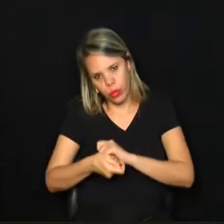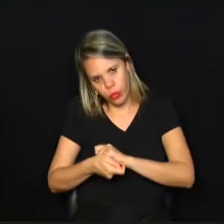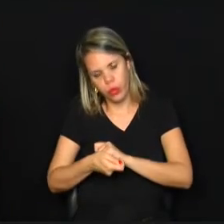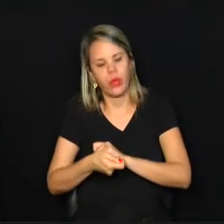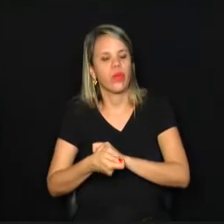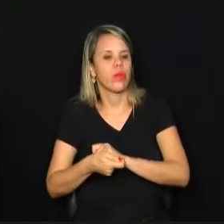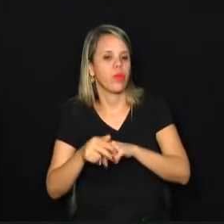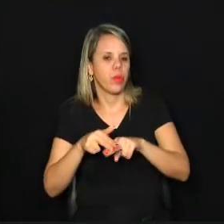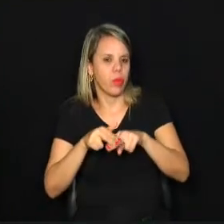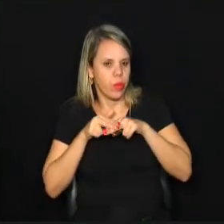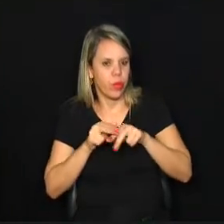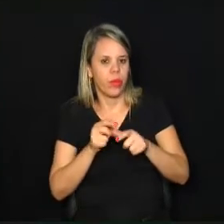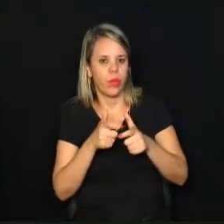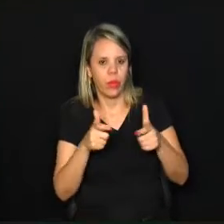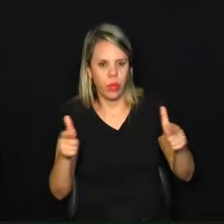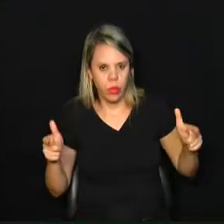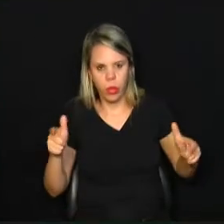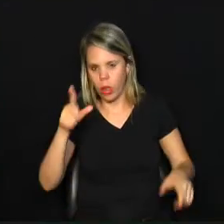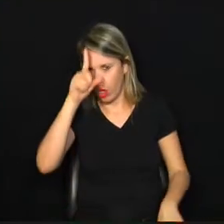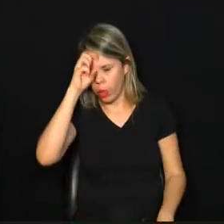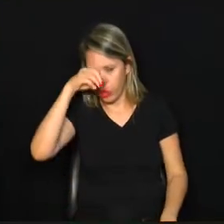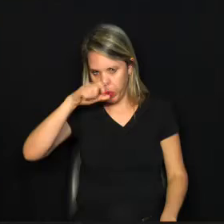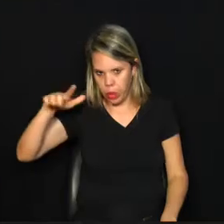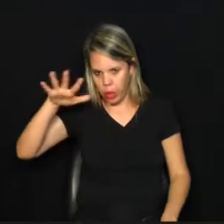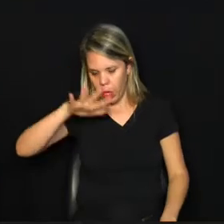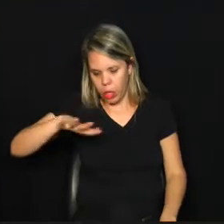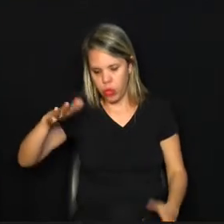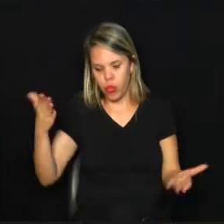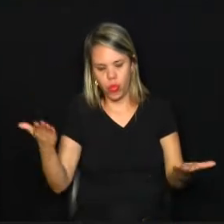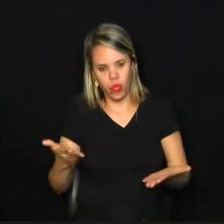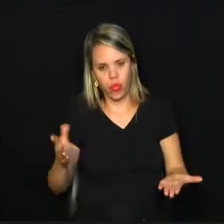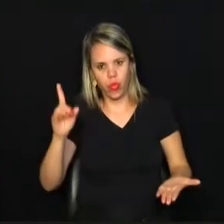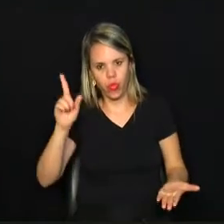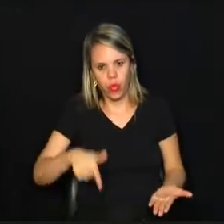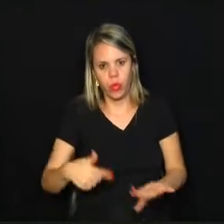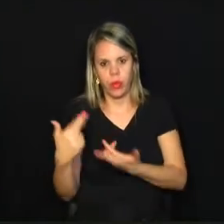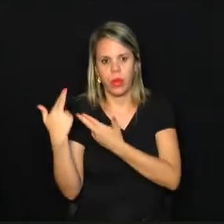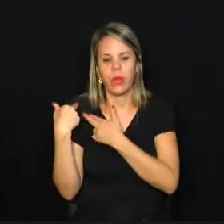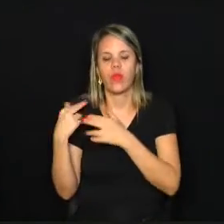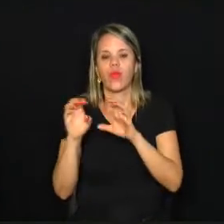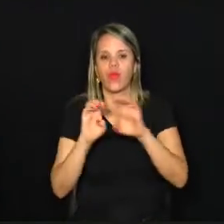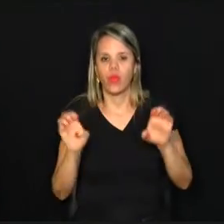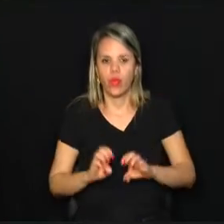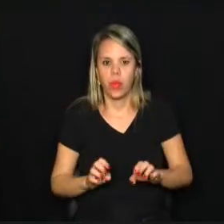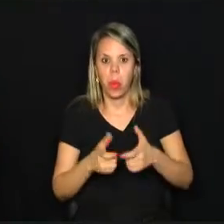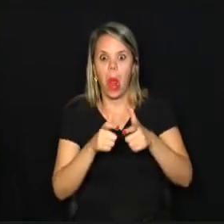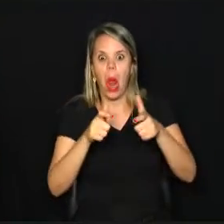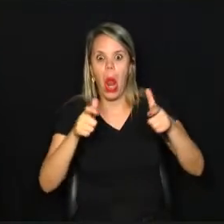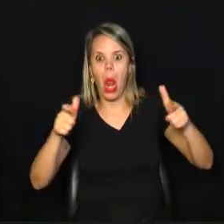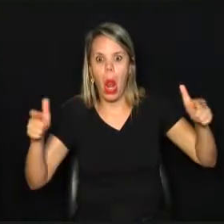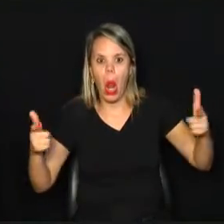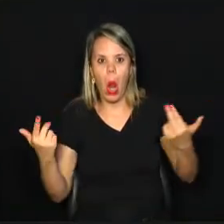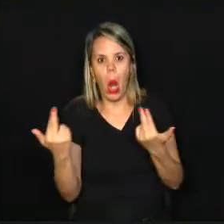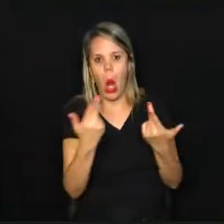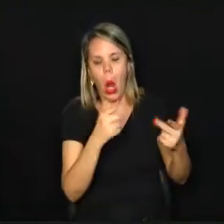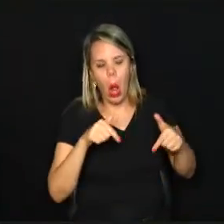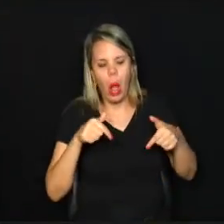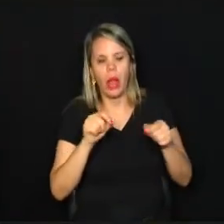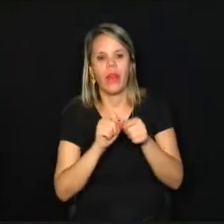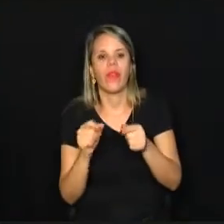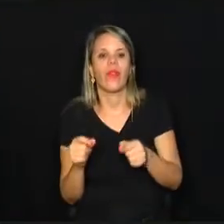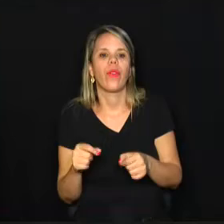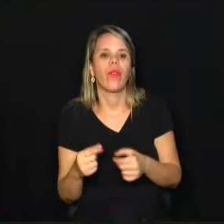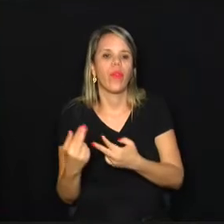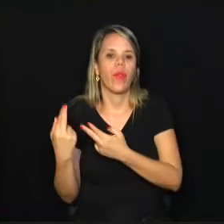em função do tamanho da rede Mário Gatti hoje, que ela é uma estrutura bastante imensa e, como ela realçou, que